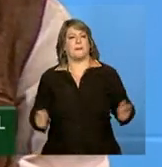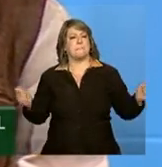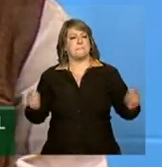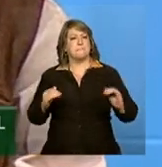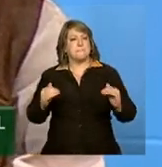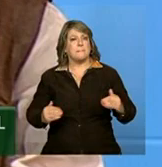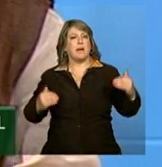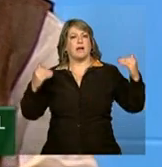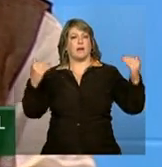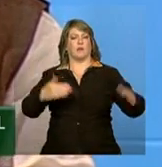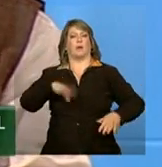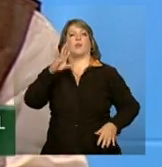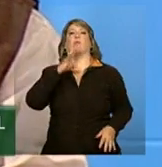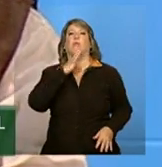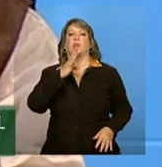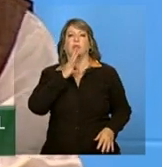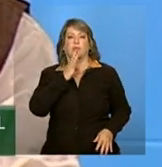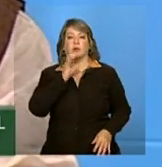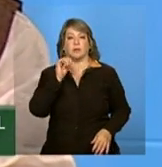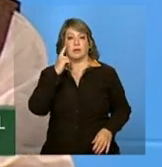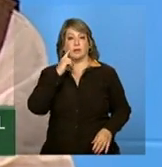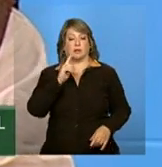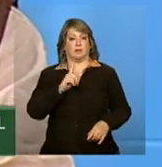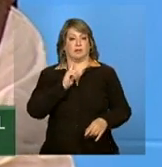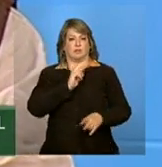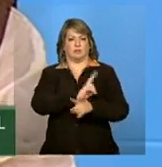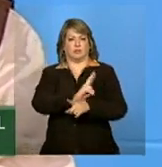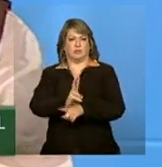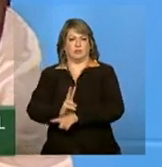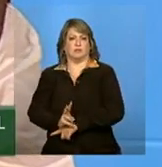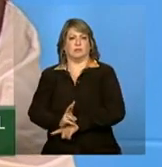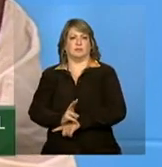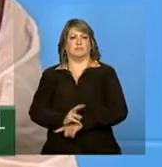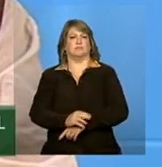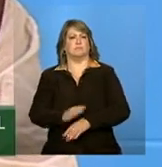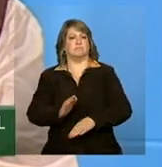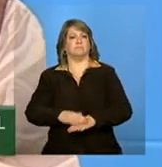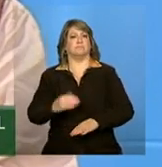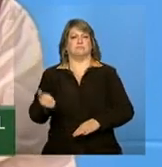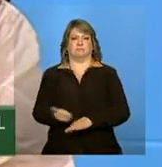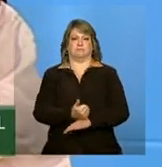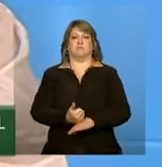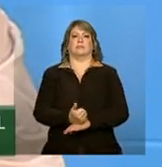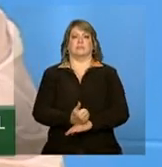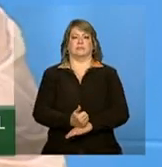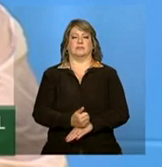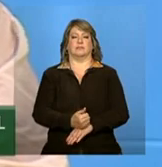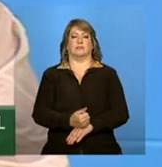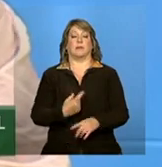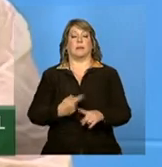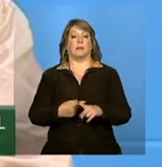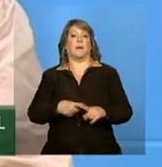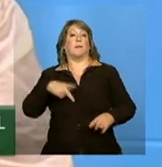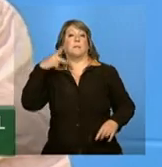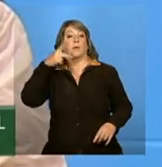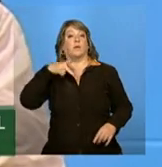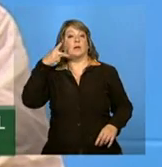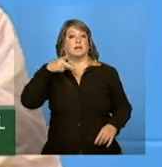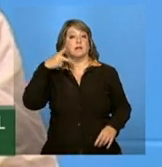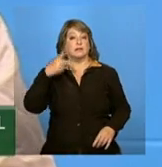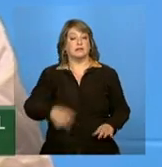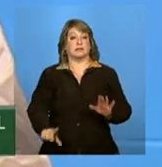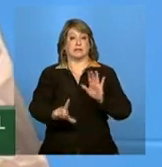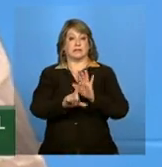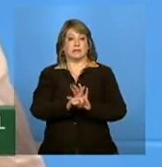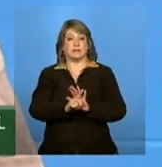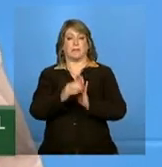maior conhecimento para que a inspeção em si se aprimore. Agora, as políticas, legislações e programas